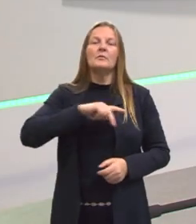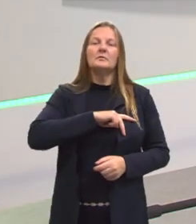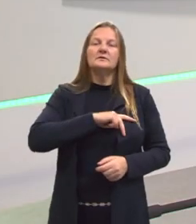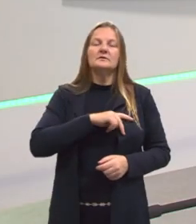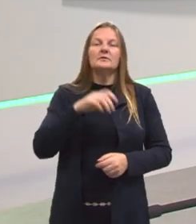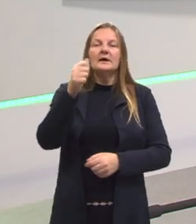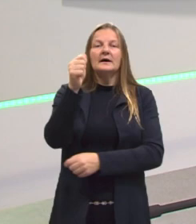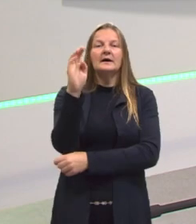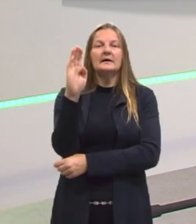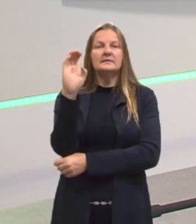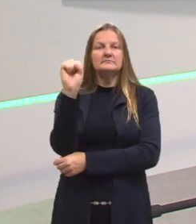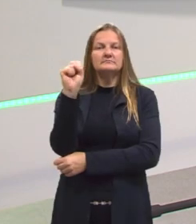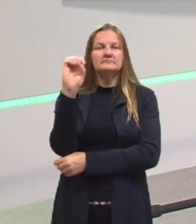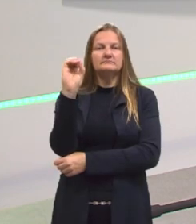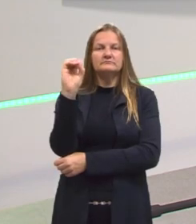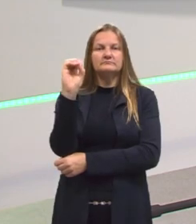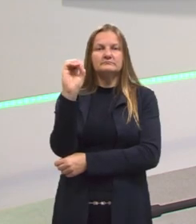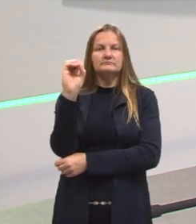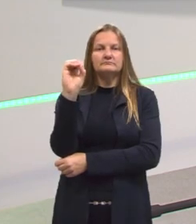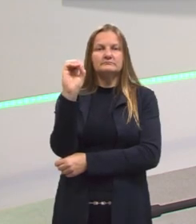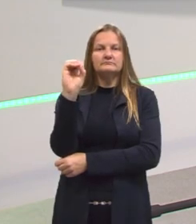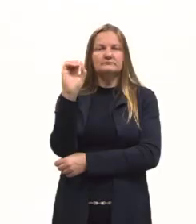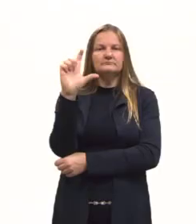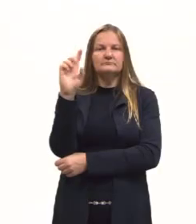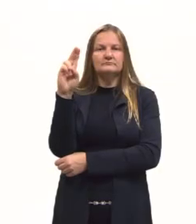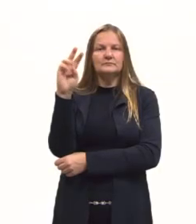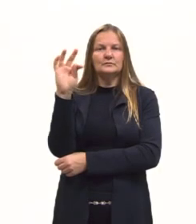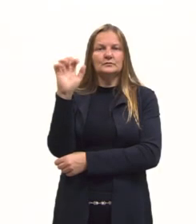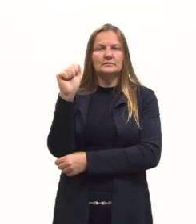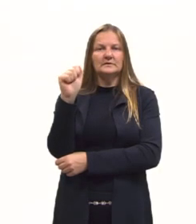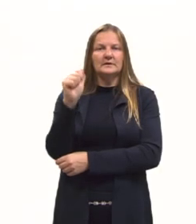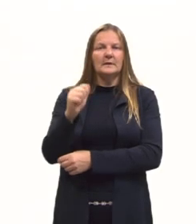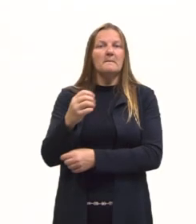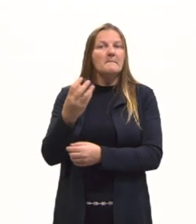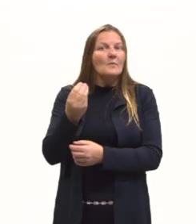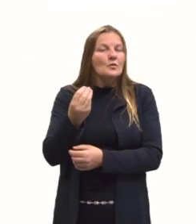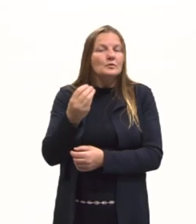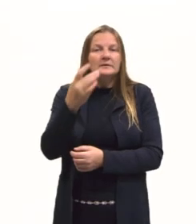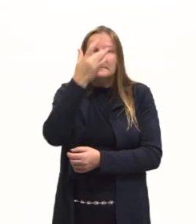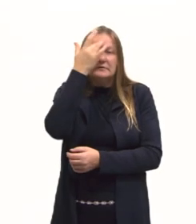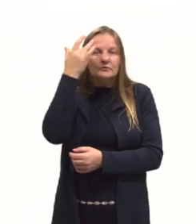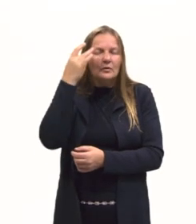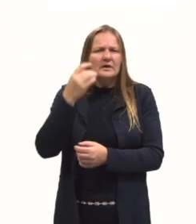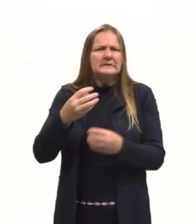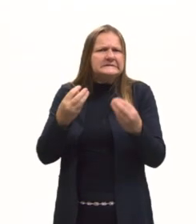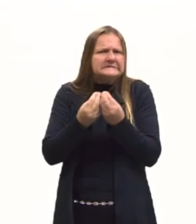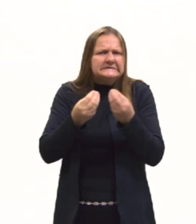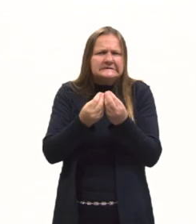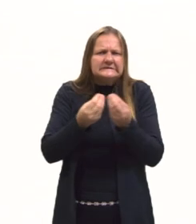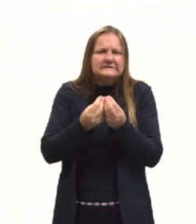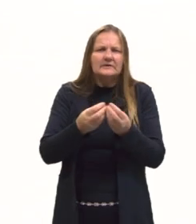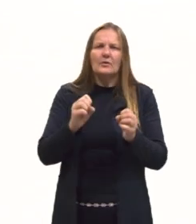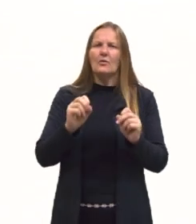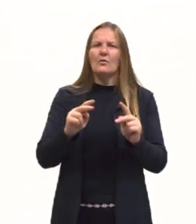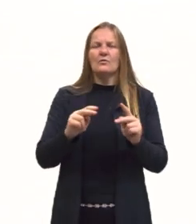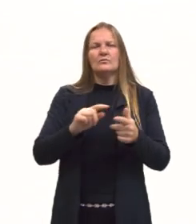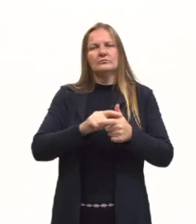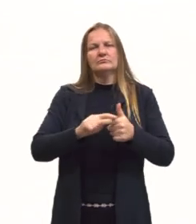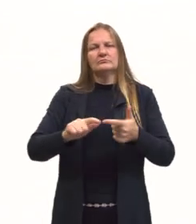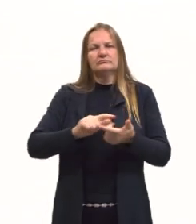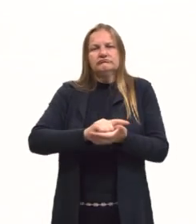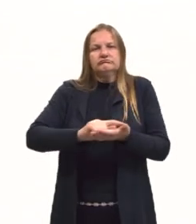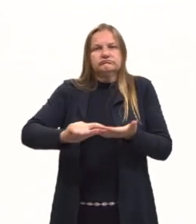é o populoso se tem ou não muita gente tá gurizada então o que que isso quer dizer população absoluta